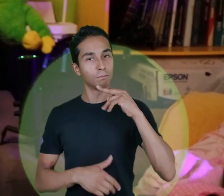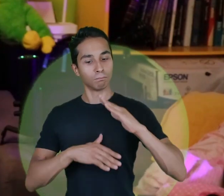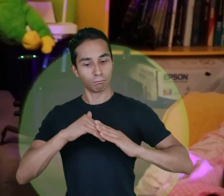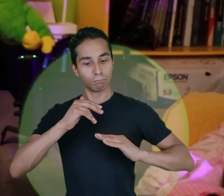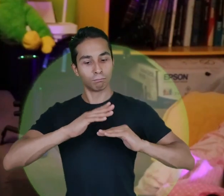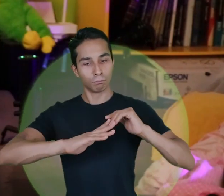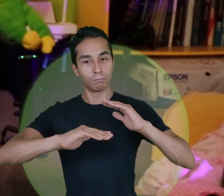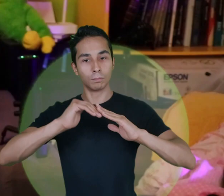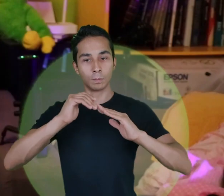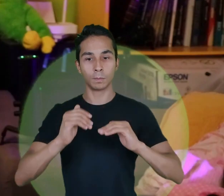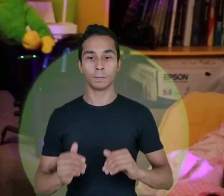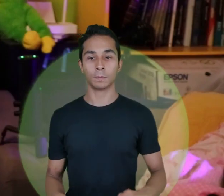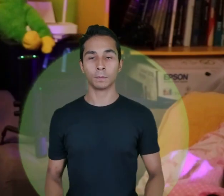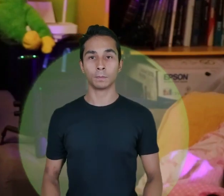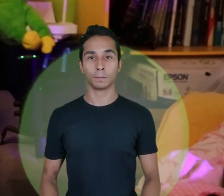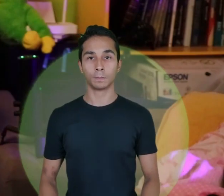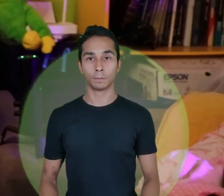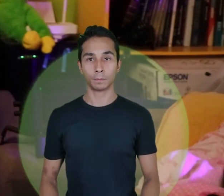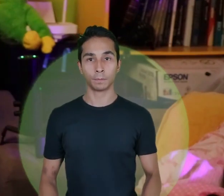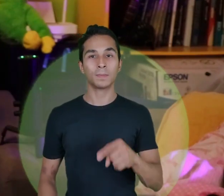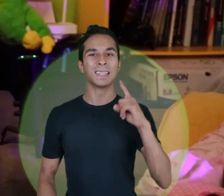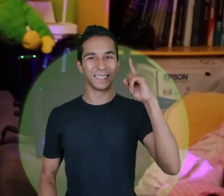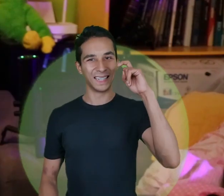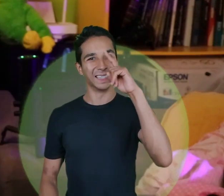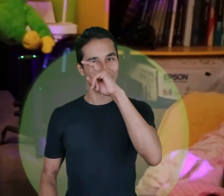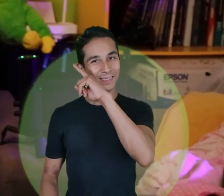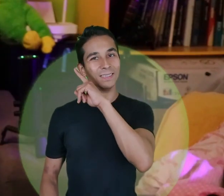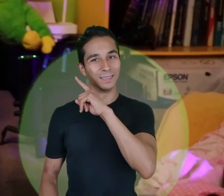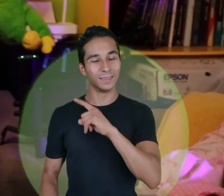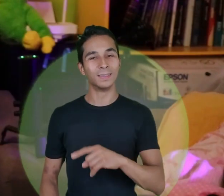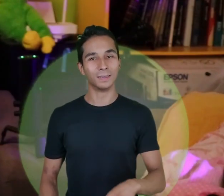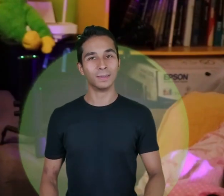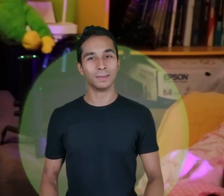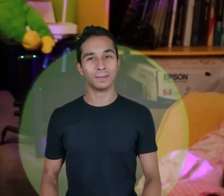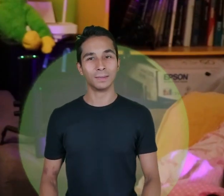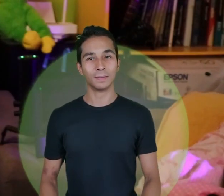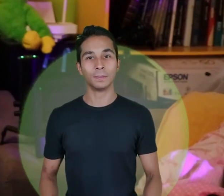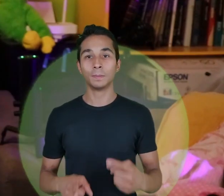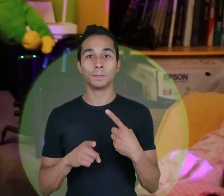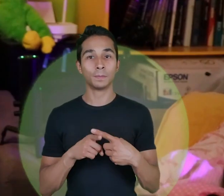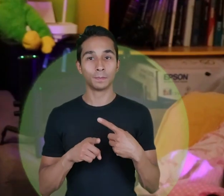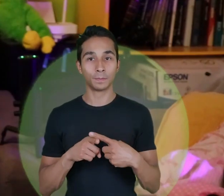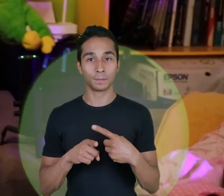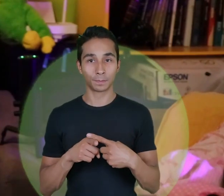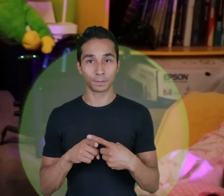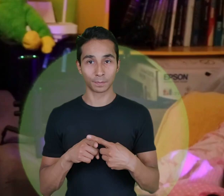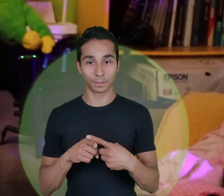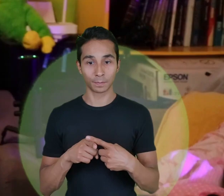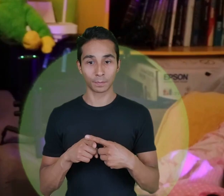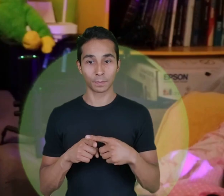disso. E é um rolê que já é tipo muito difícil de acontecer, porque